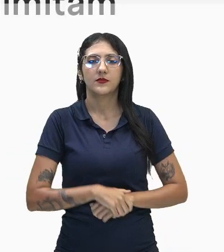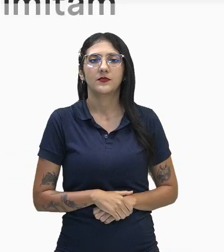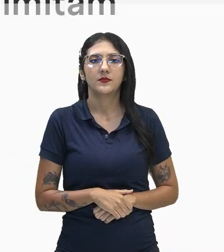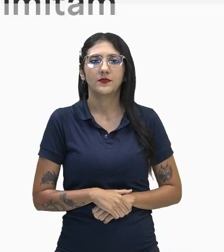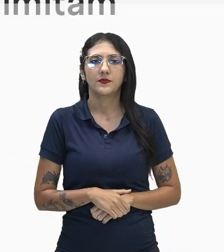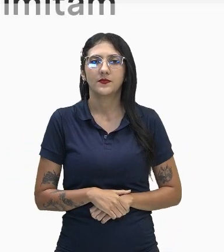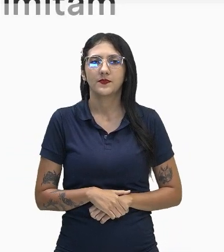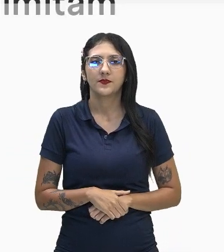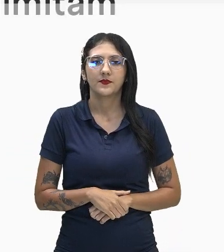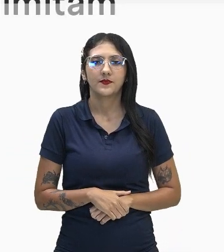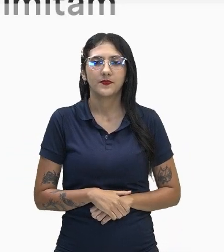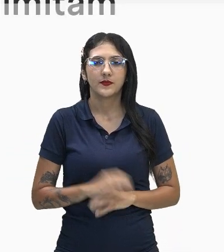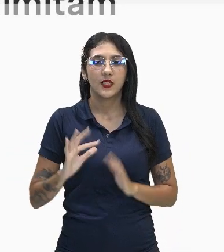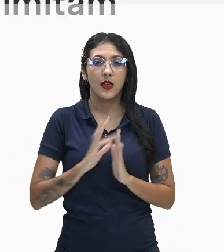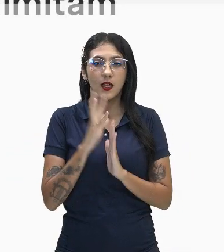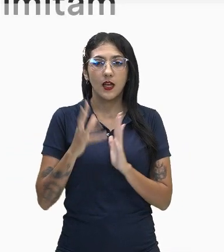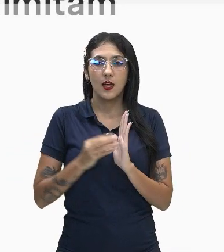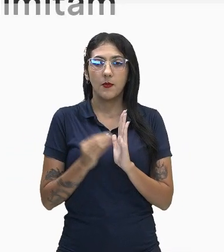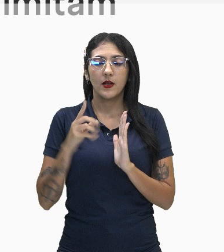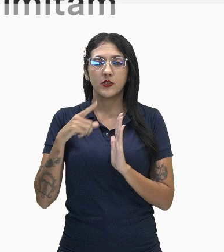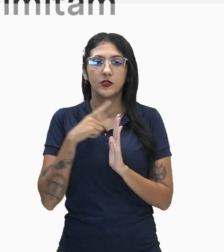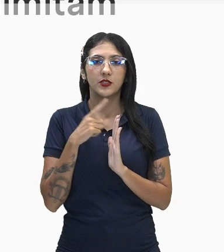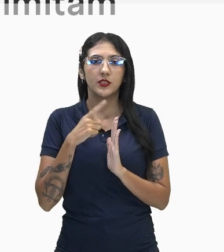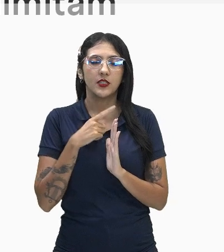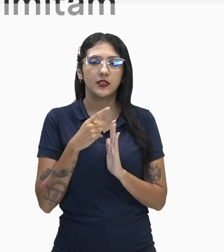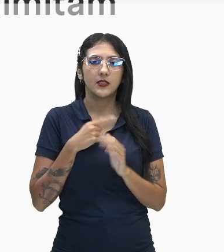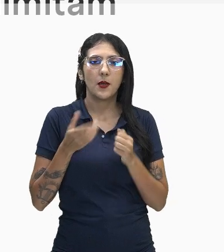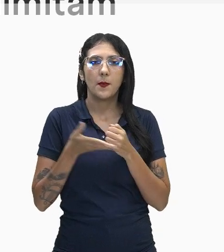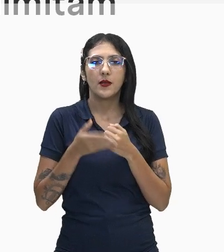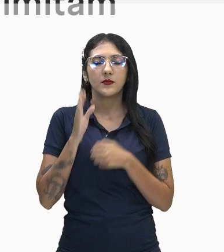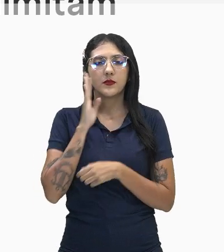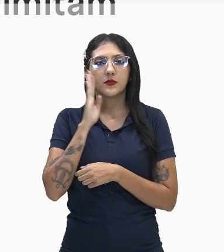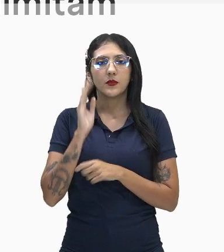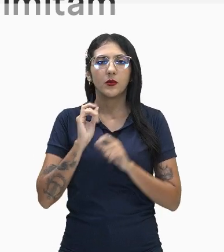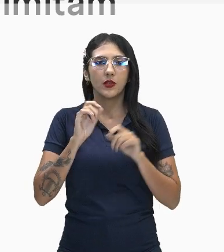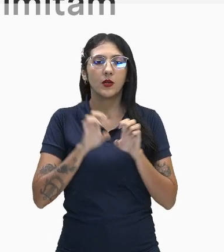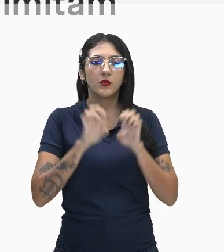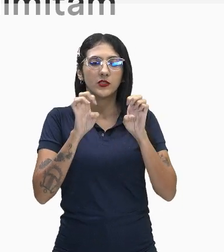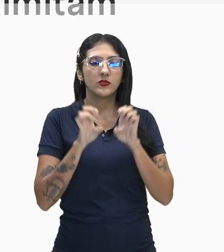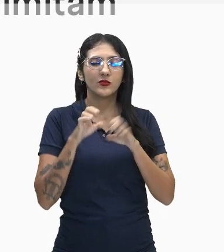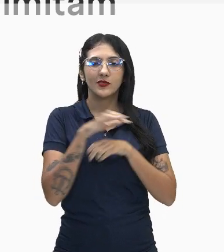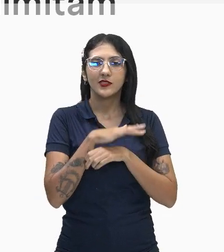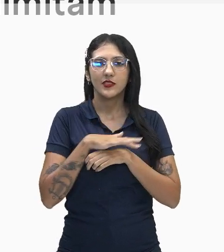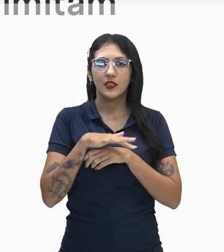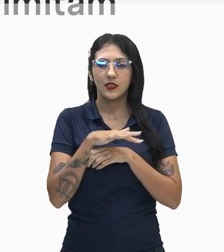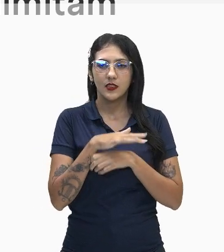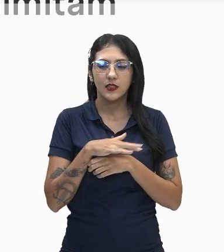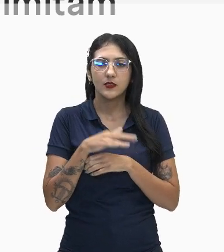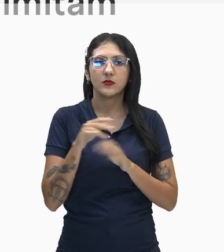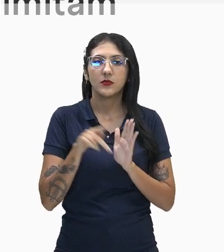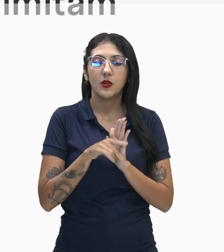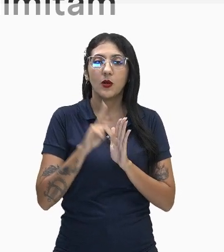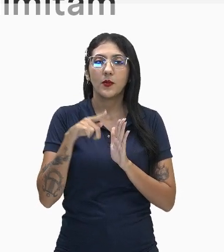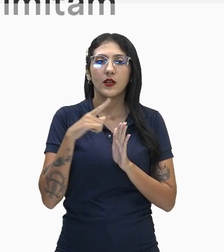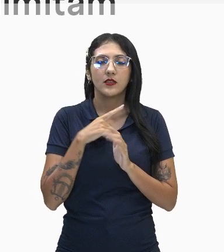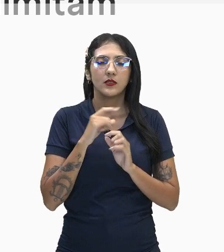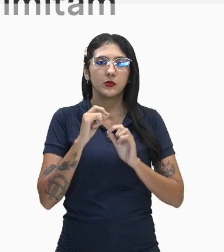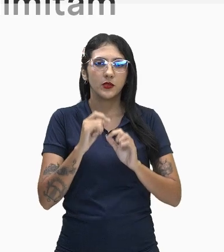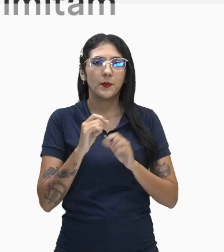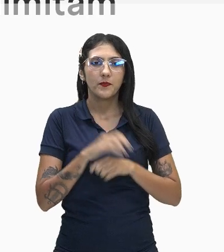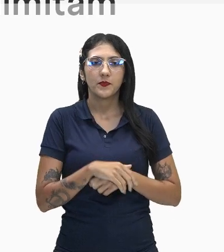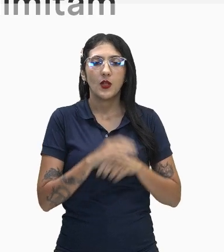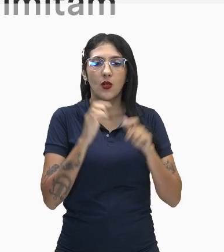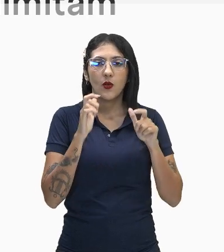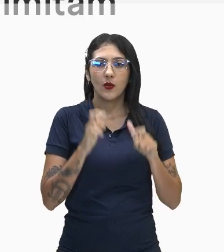A Amazônia, né, ela é formada ali, ela tem como base uma estrutura geológica que vai ali sustentar a